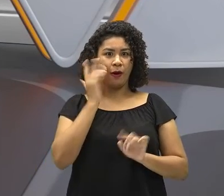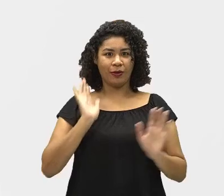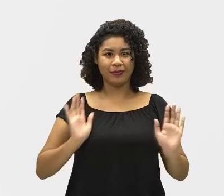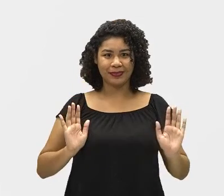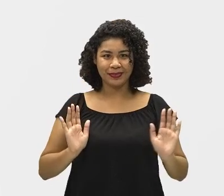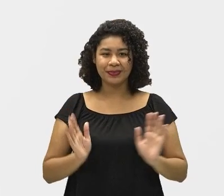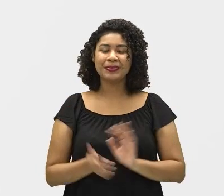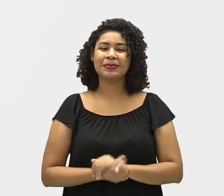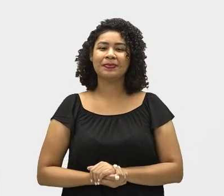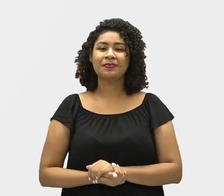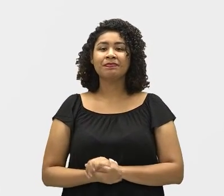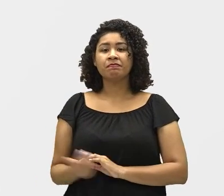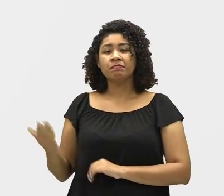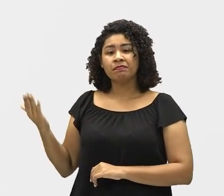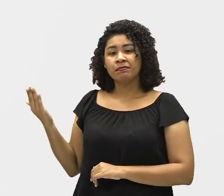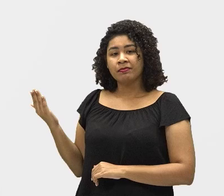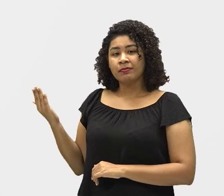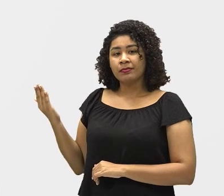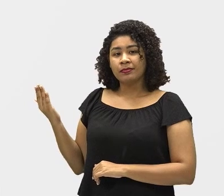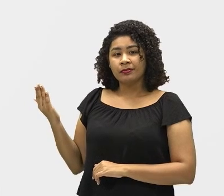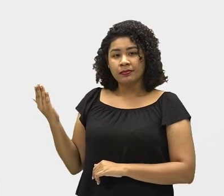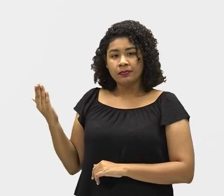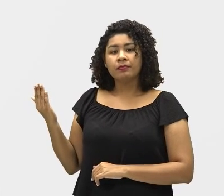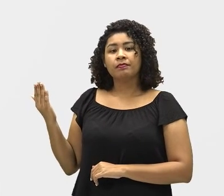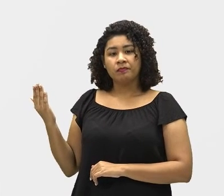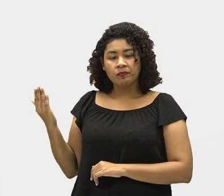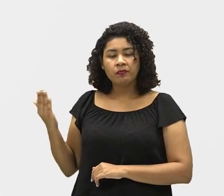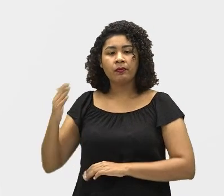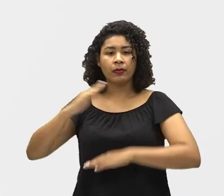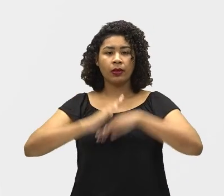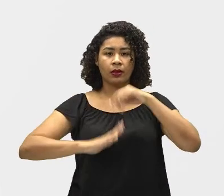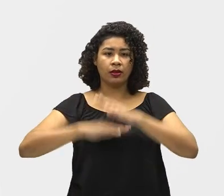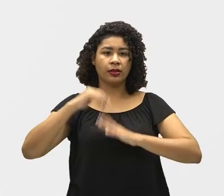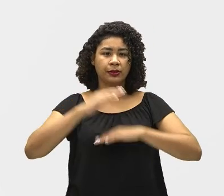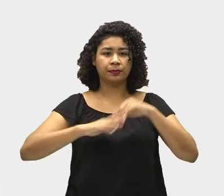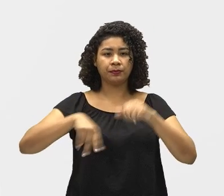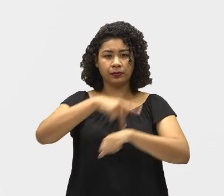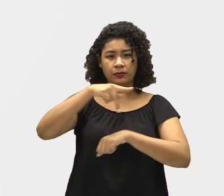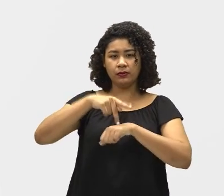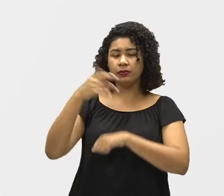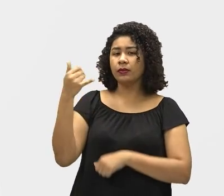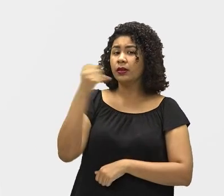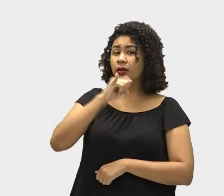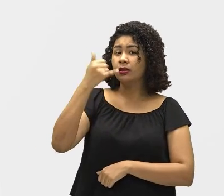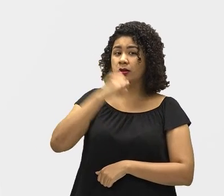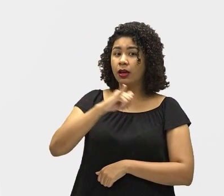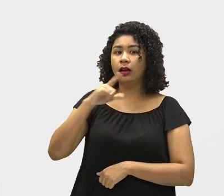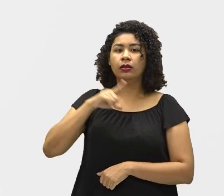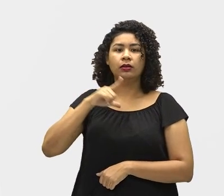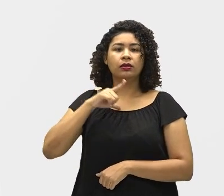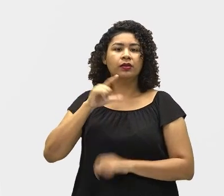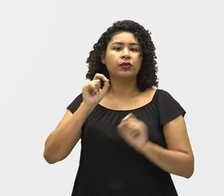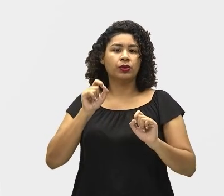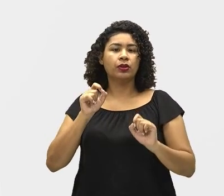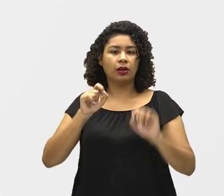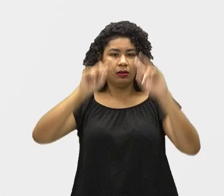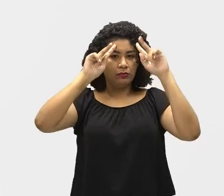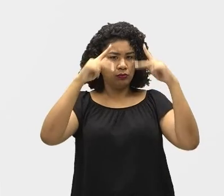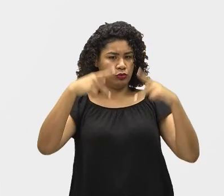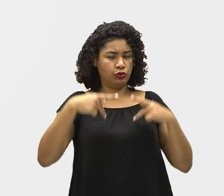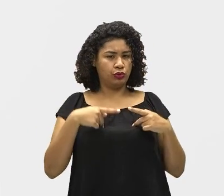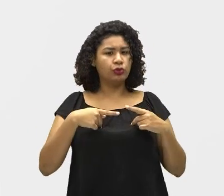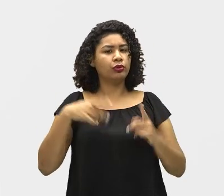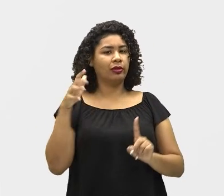Continuando, Michelangelo, artista italiano cuja obra foi marcada pelo humanismo, além de pintor, foi um dos